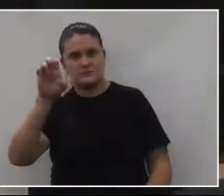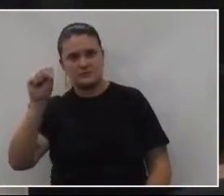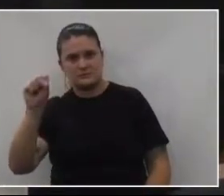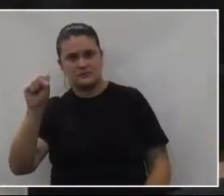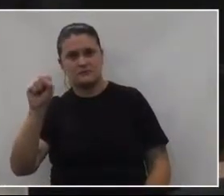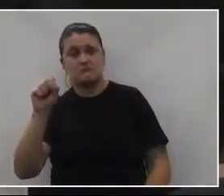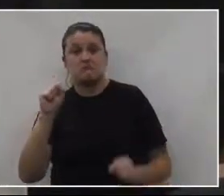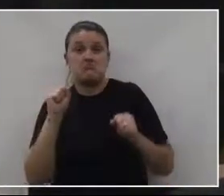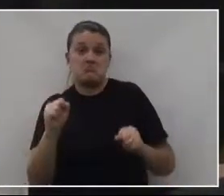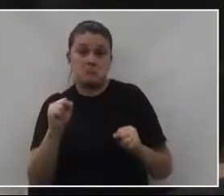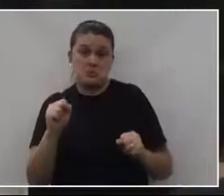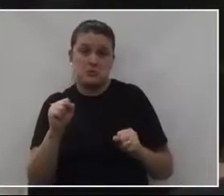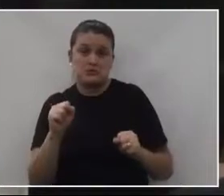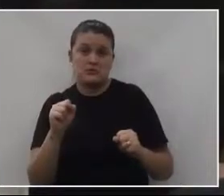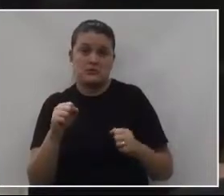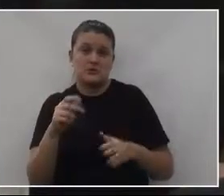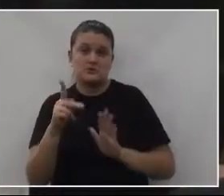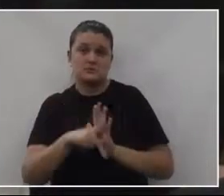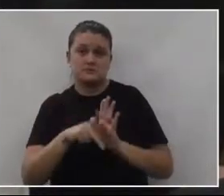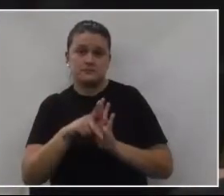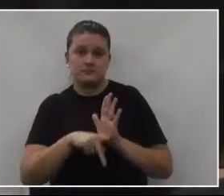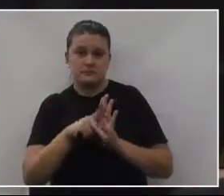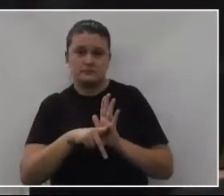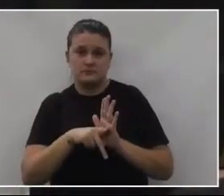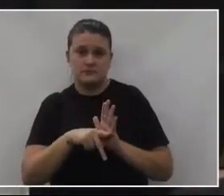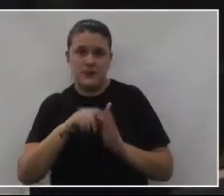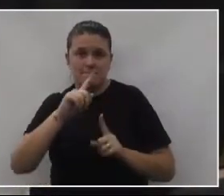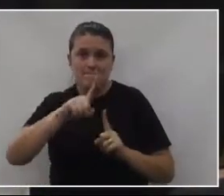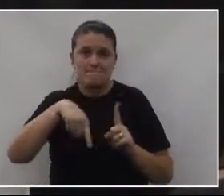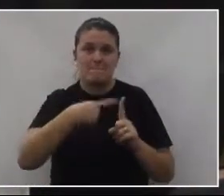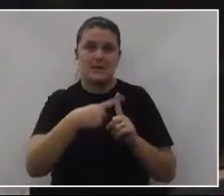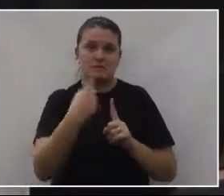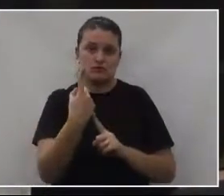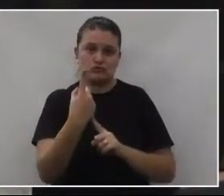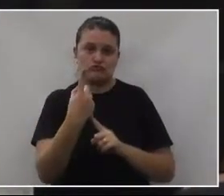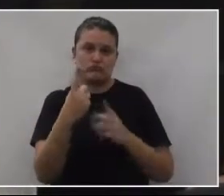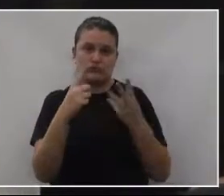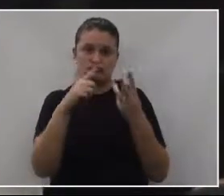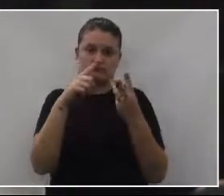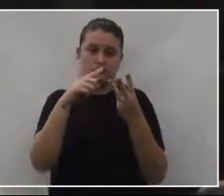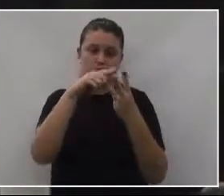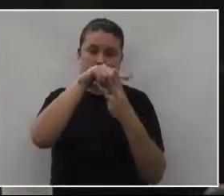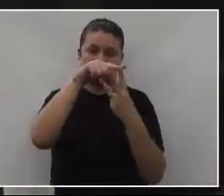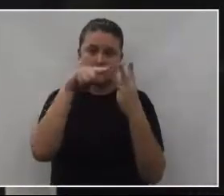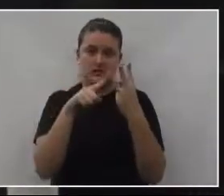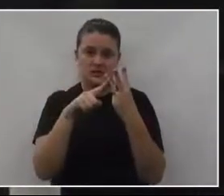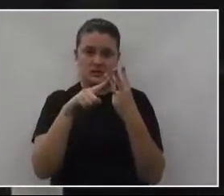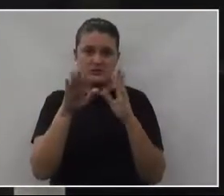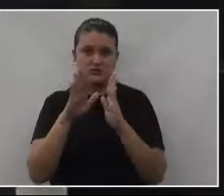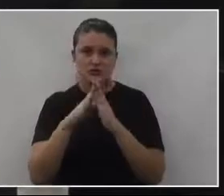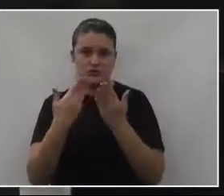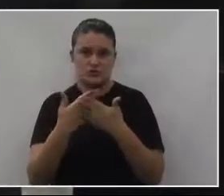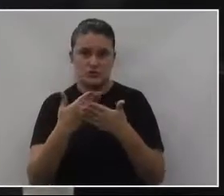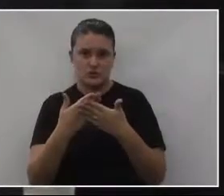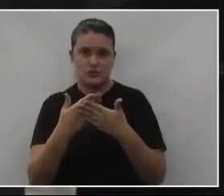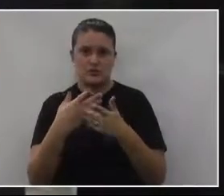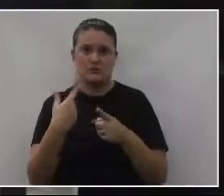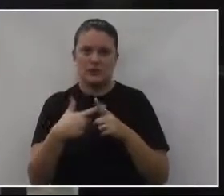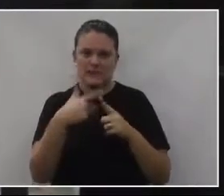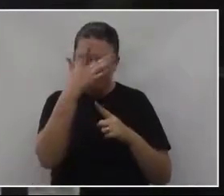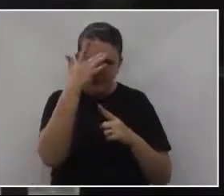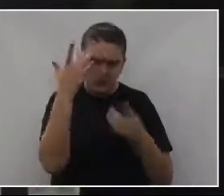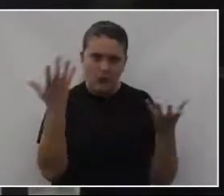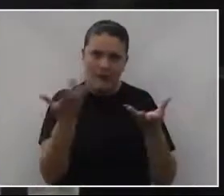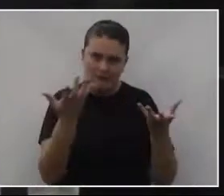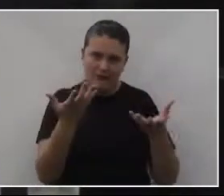da possibilidade de ser estendido esse projeto a mais um colégio, exatamente pela receptividade, pelo público